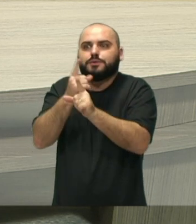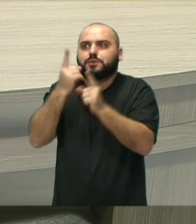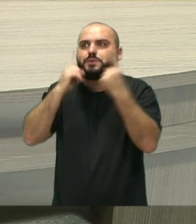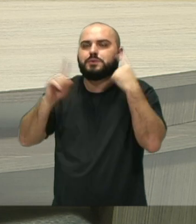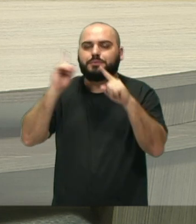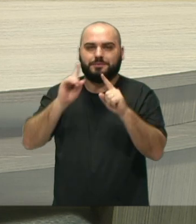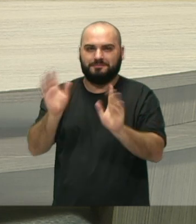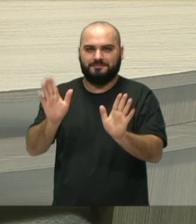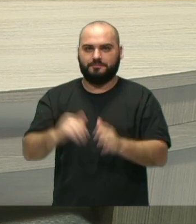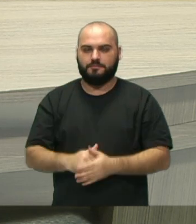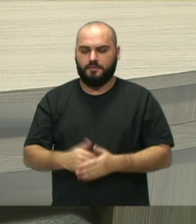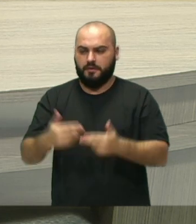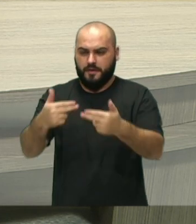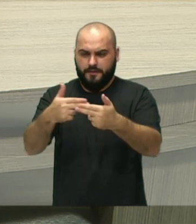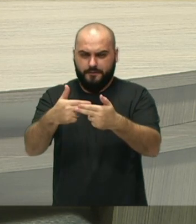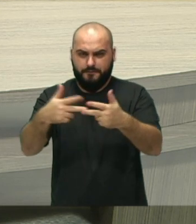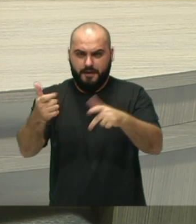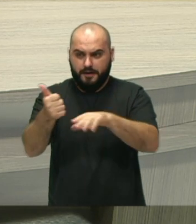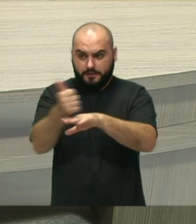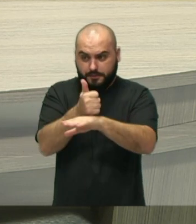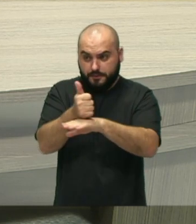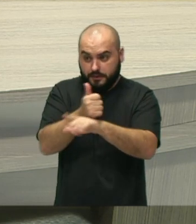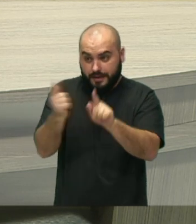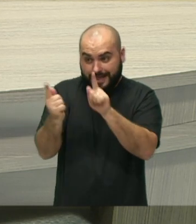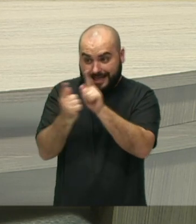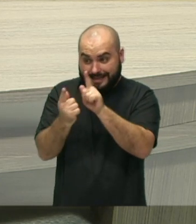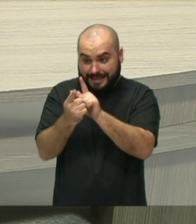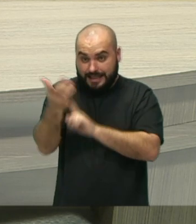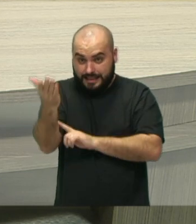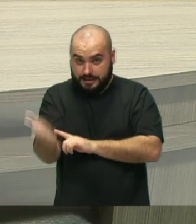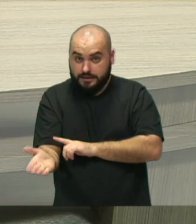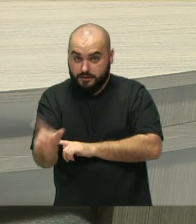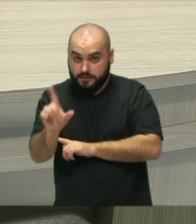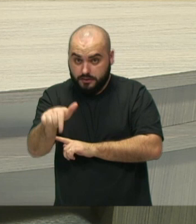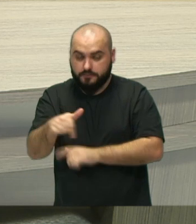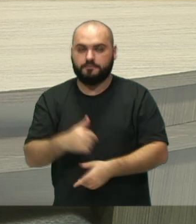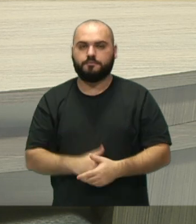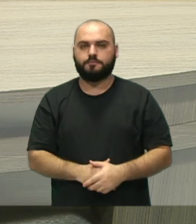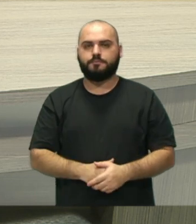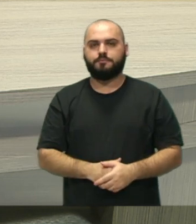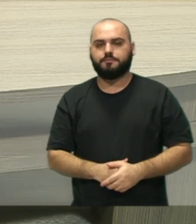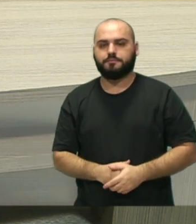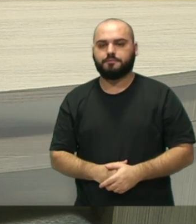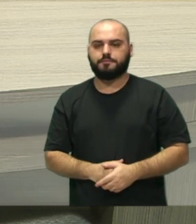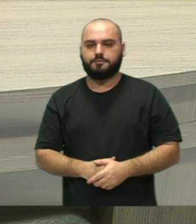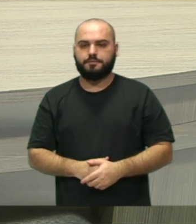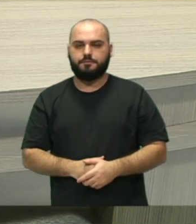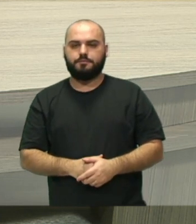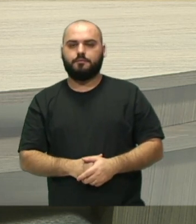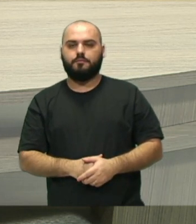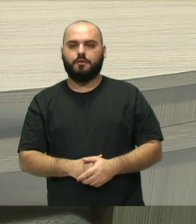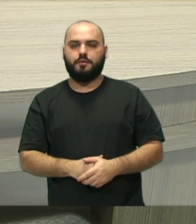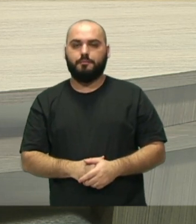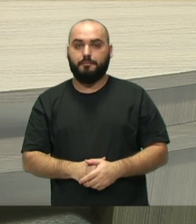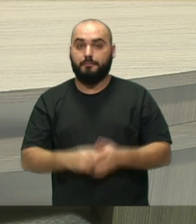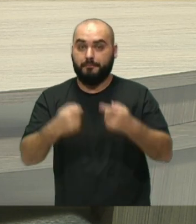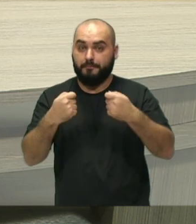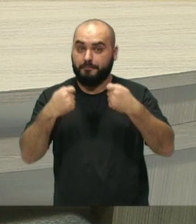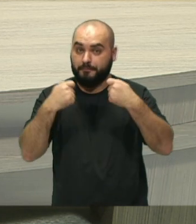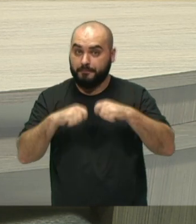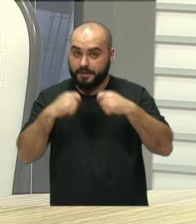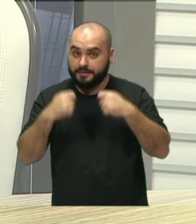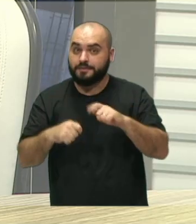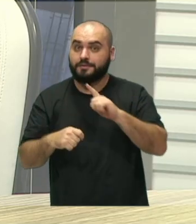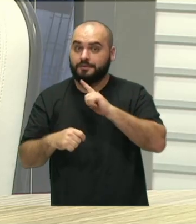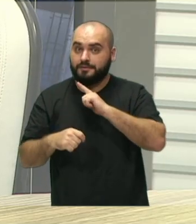muitos profissionais que vão atender essa pessoa. É necessariamente há necessidade de se